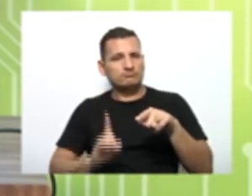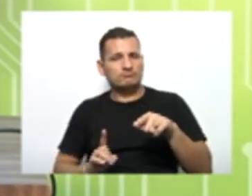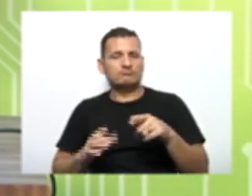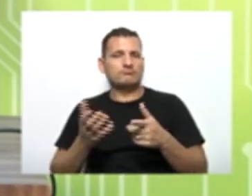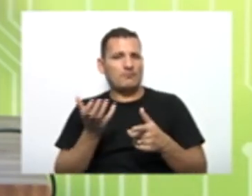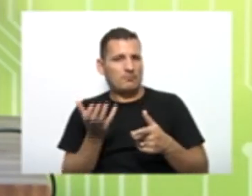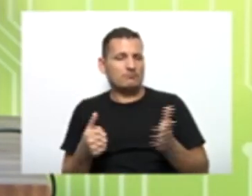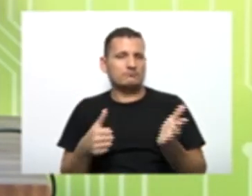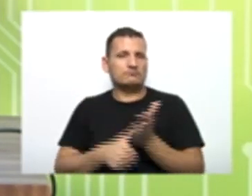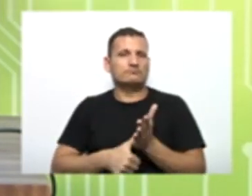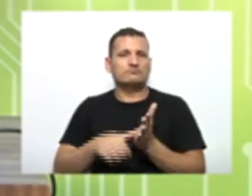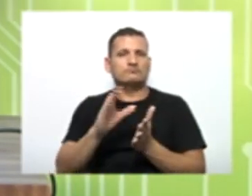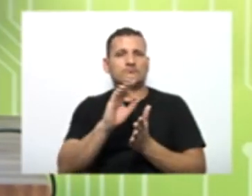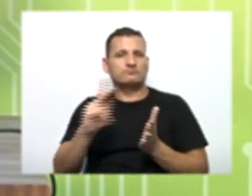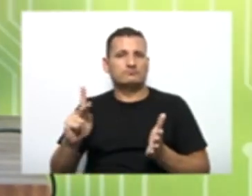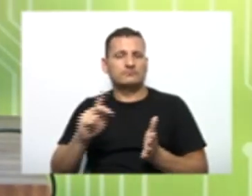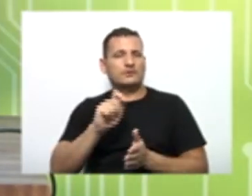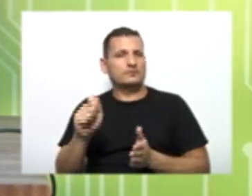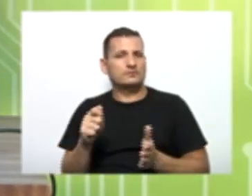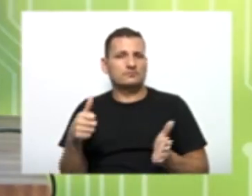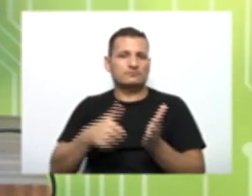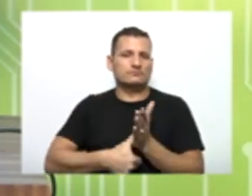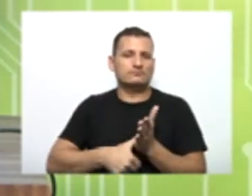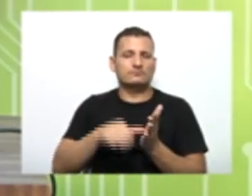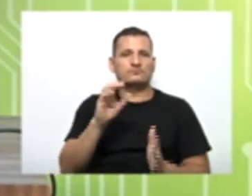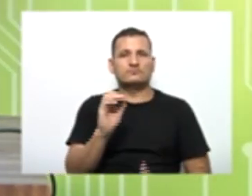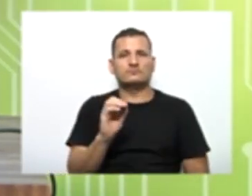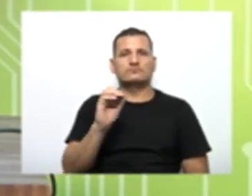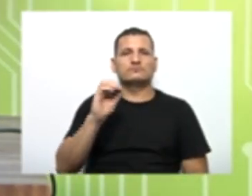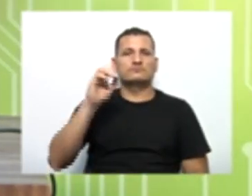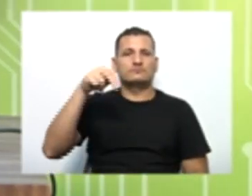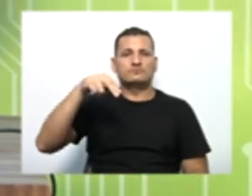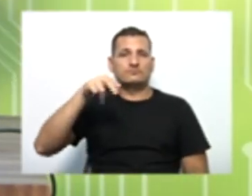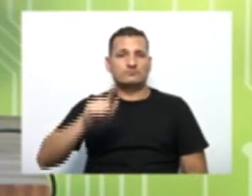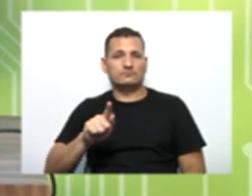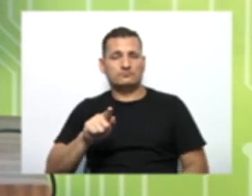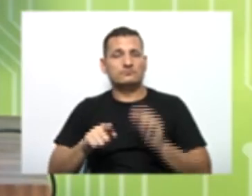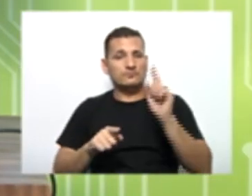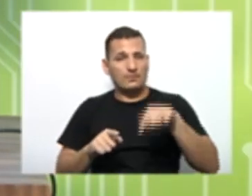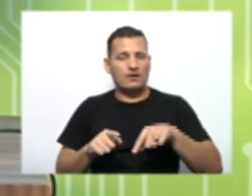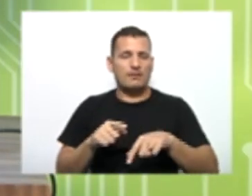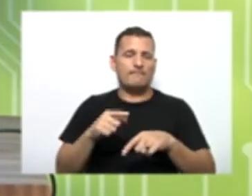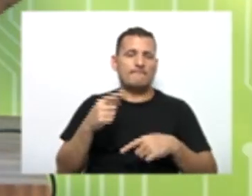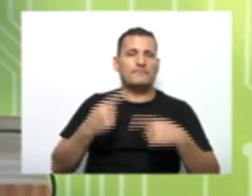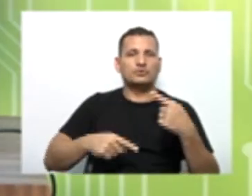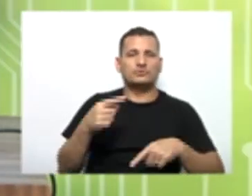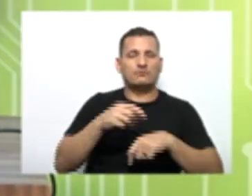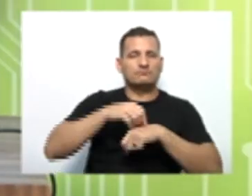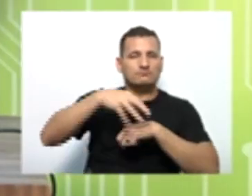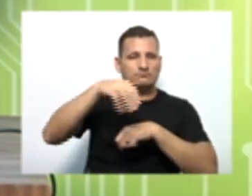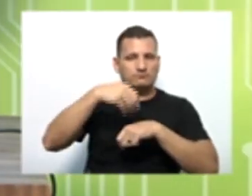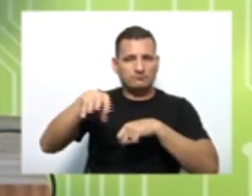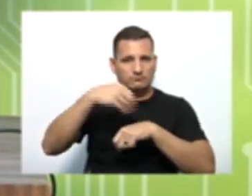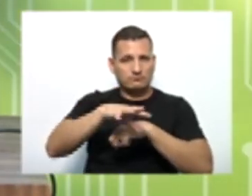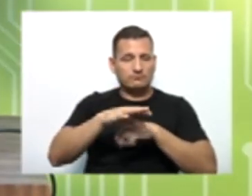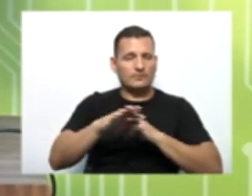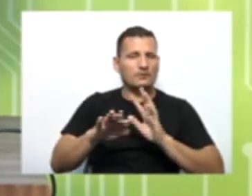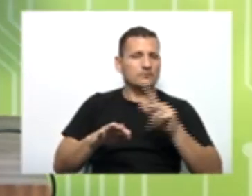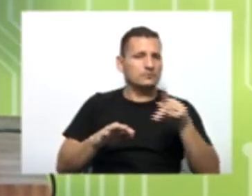sociedade. O governo, o Estado, ele precisa da sociedade civil para que a sociedade civil,